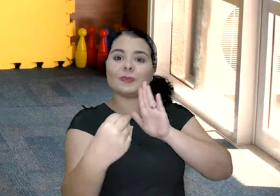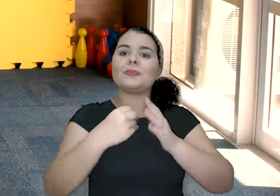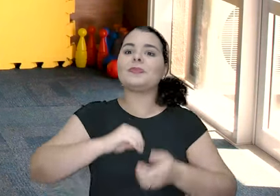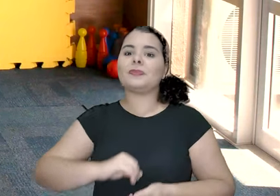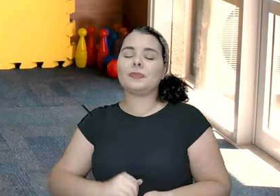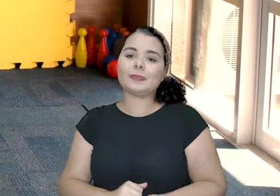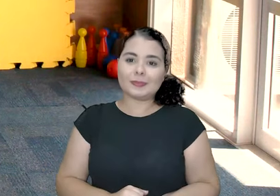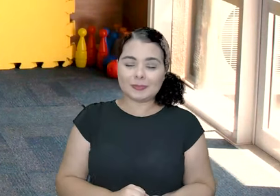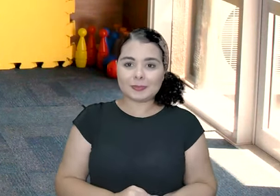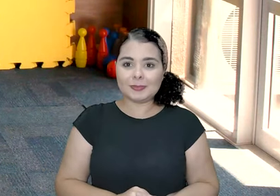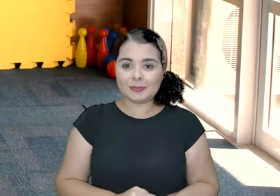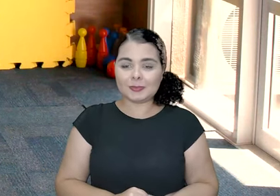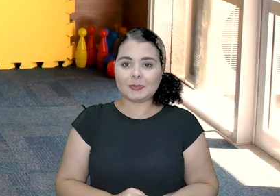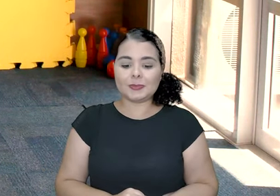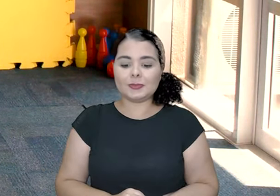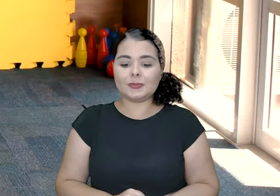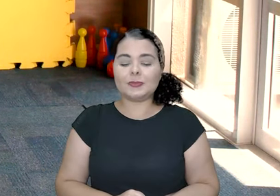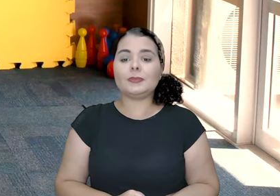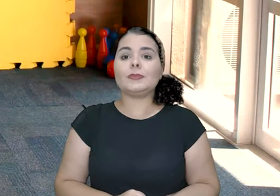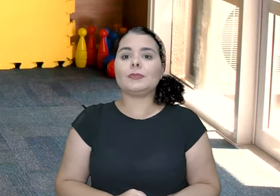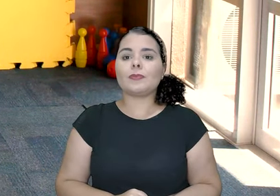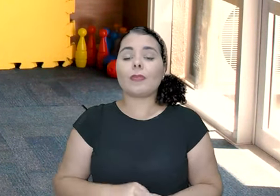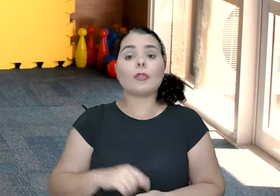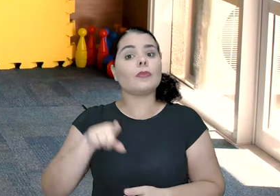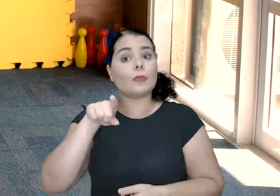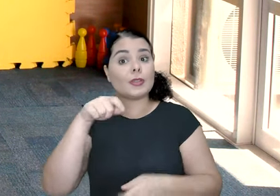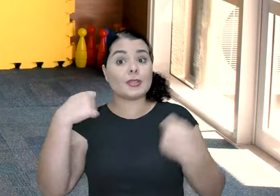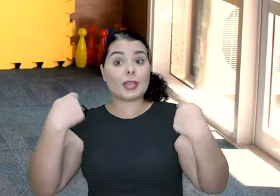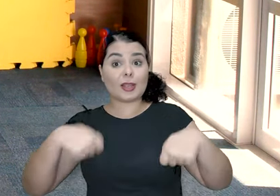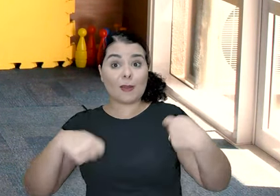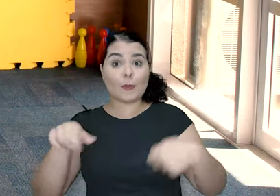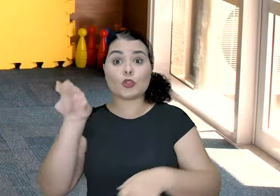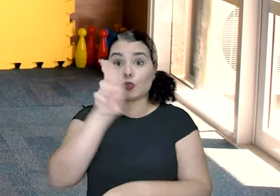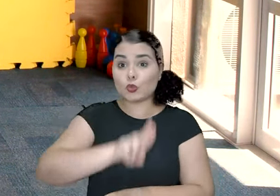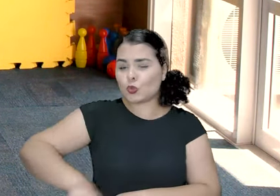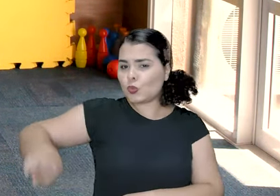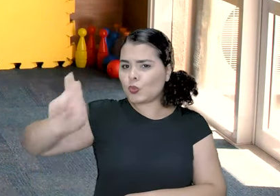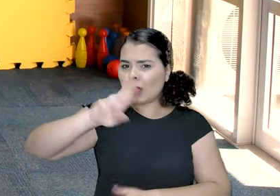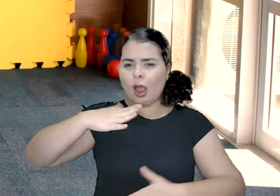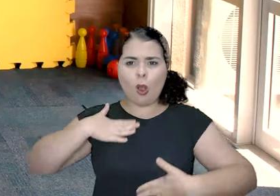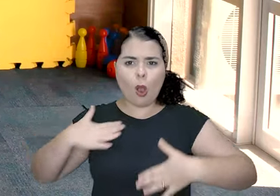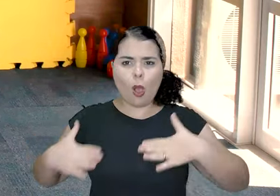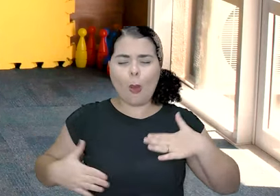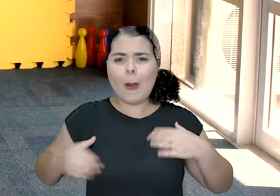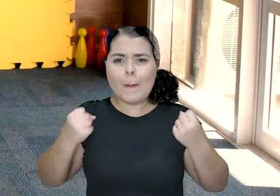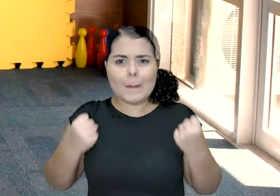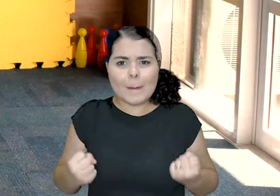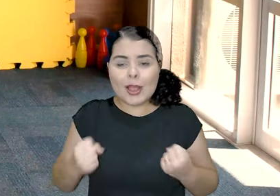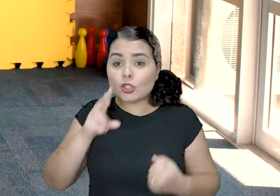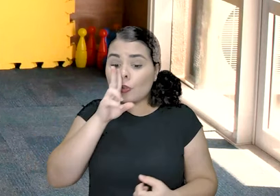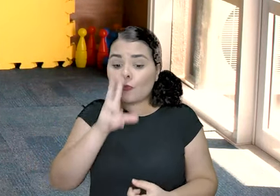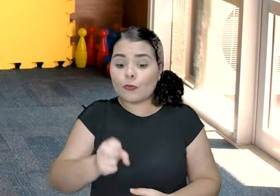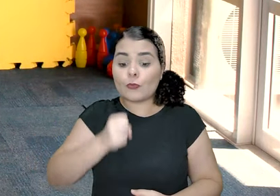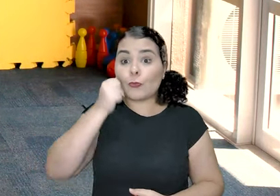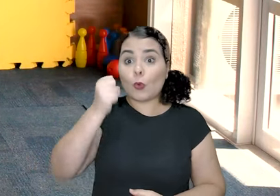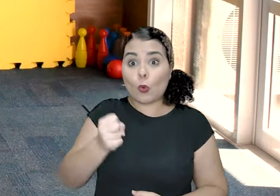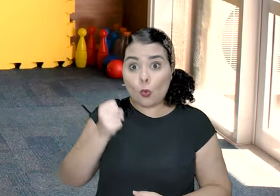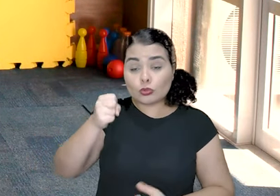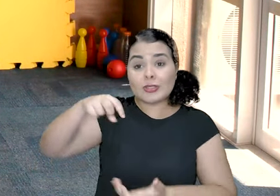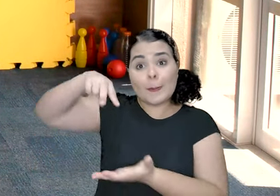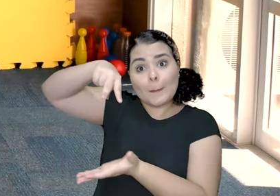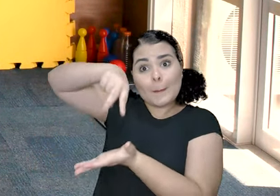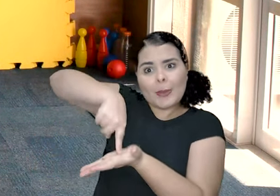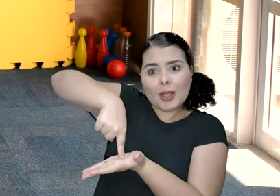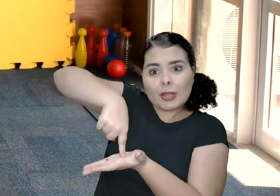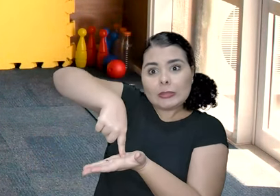Sobe e volta. Põe todo o seu peso, toda a sua força nessa perna de apoio